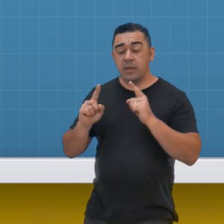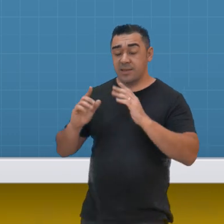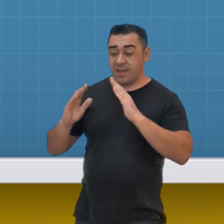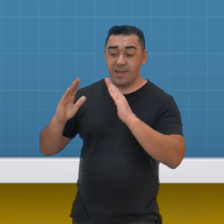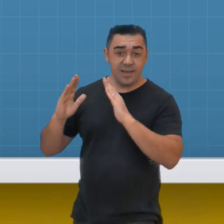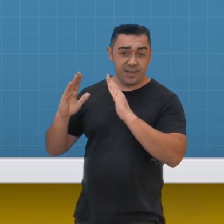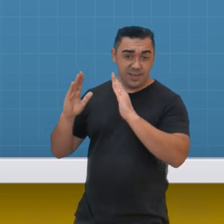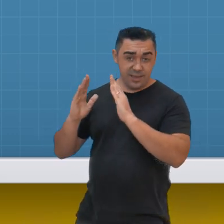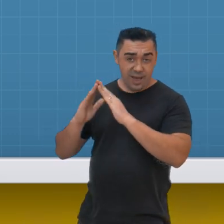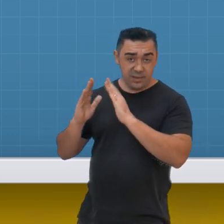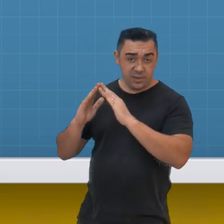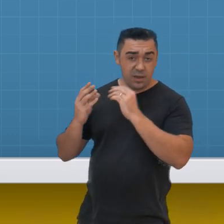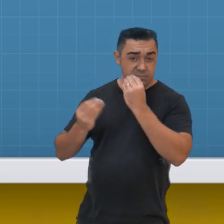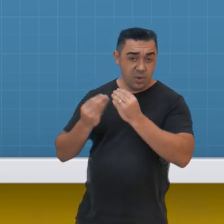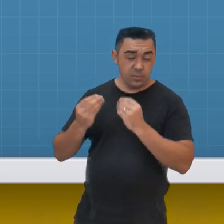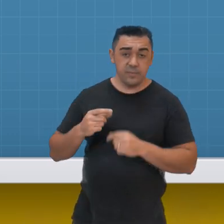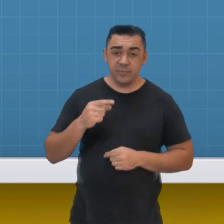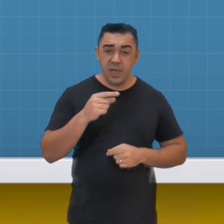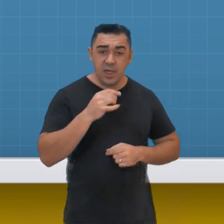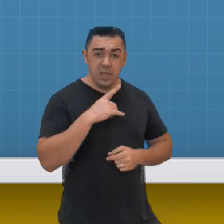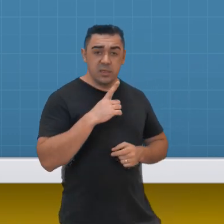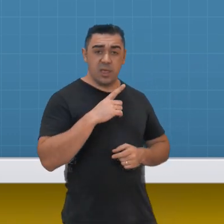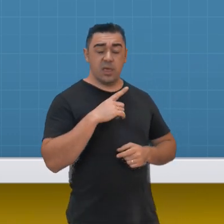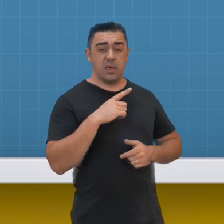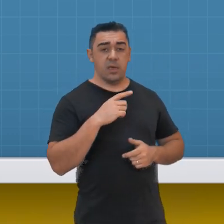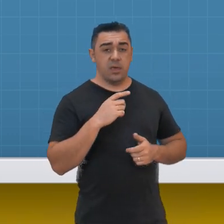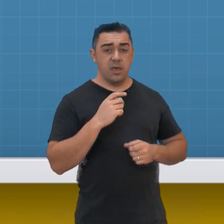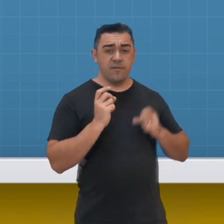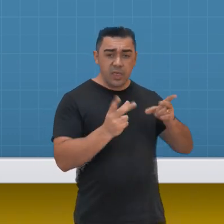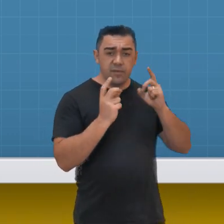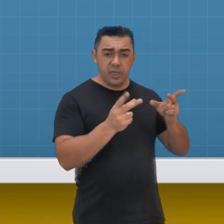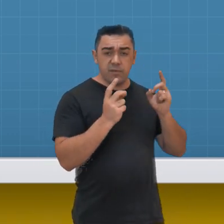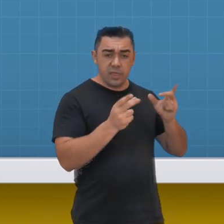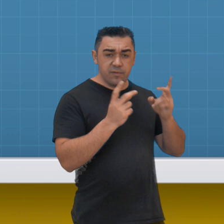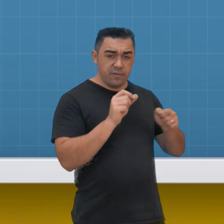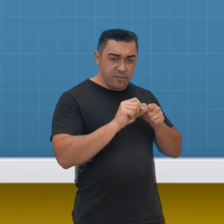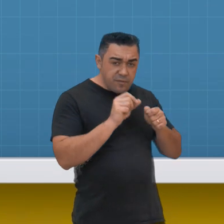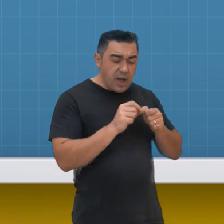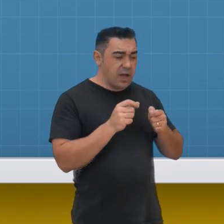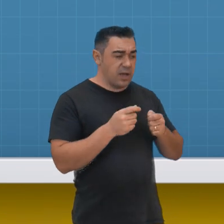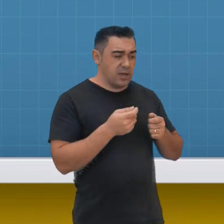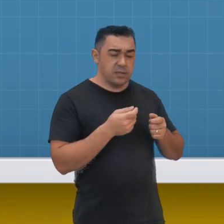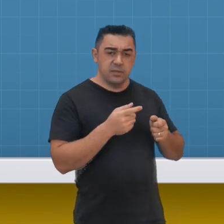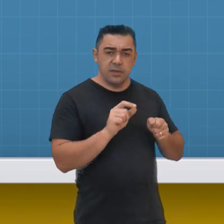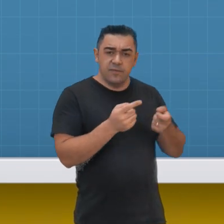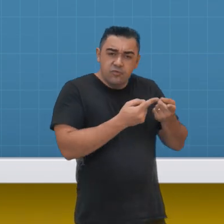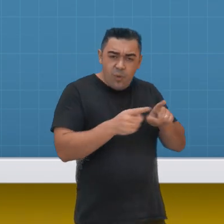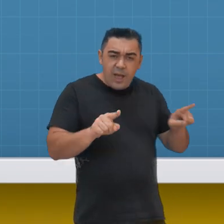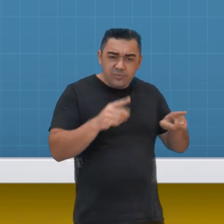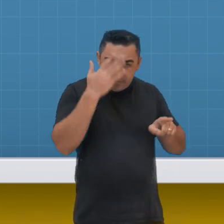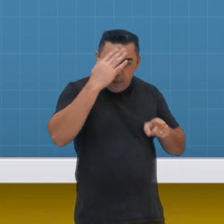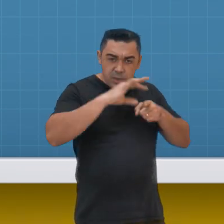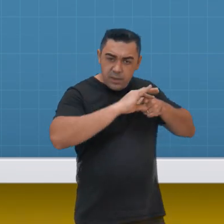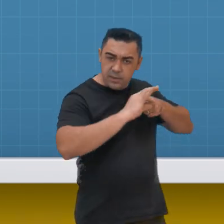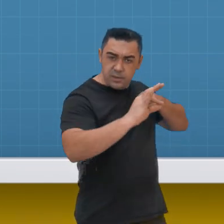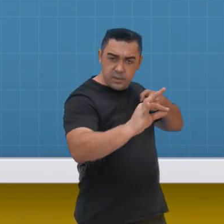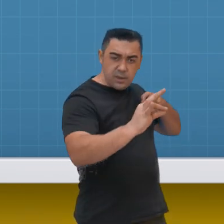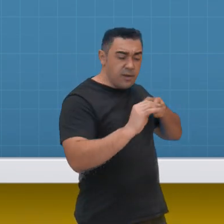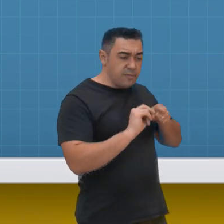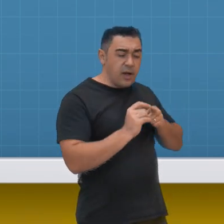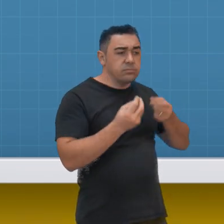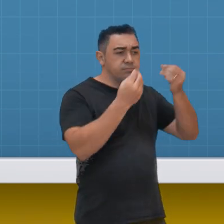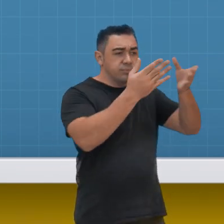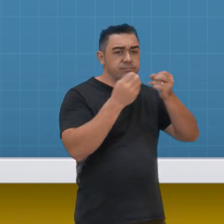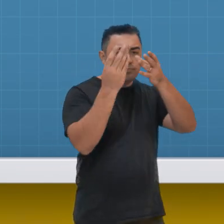que ele pega tanta encomenda de fora que tem que fazer o espeto entregar para um, o espeto entregar para outro, um